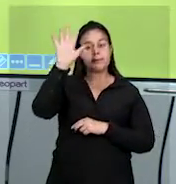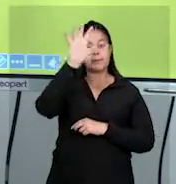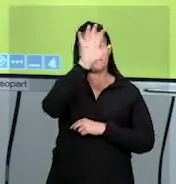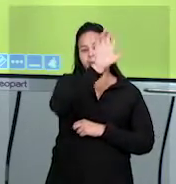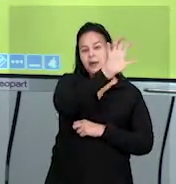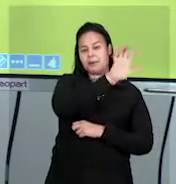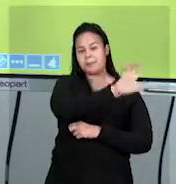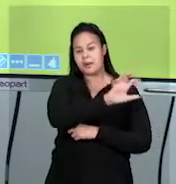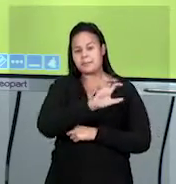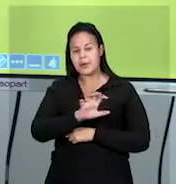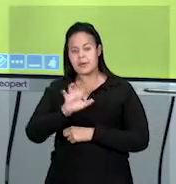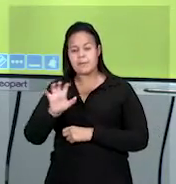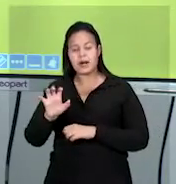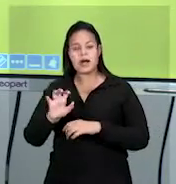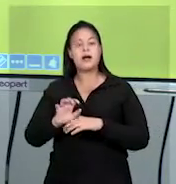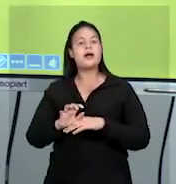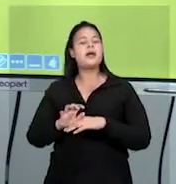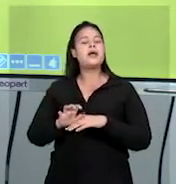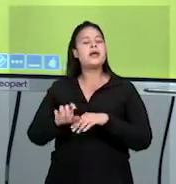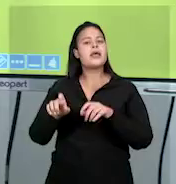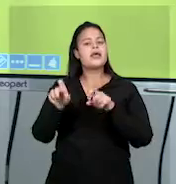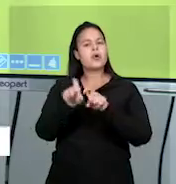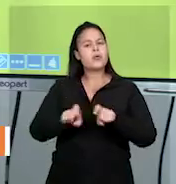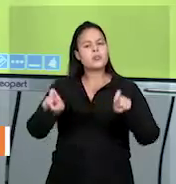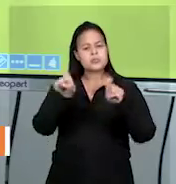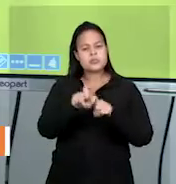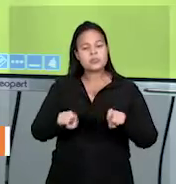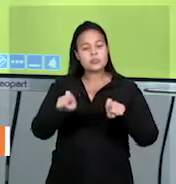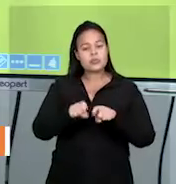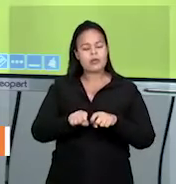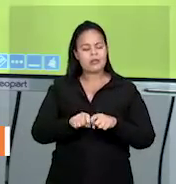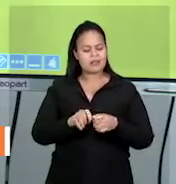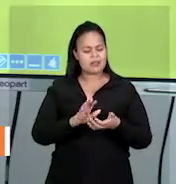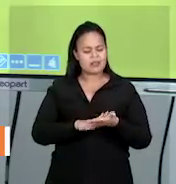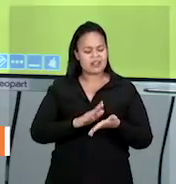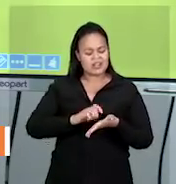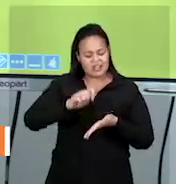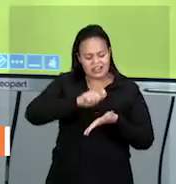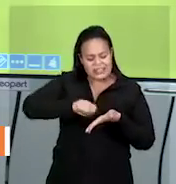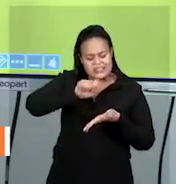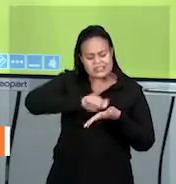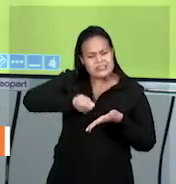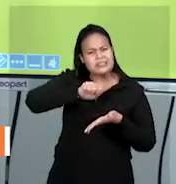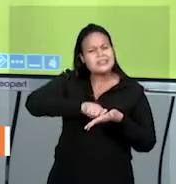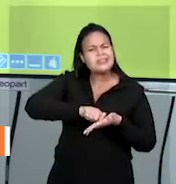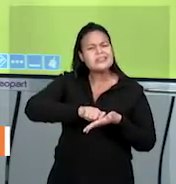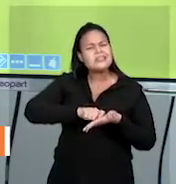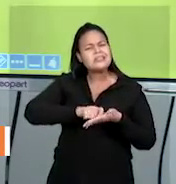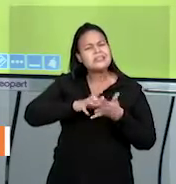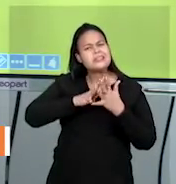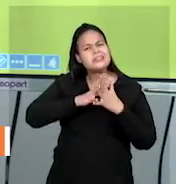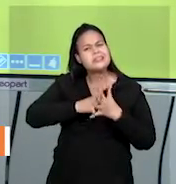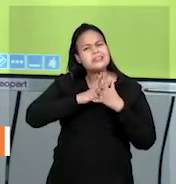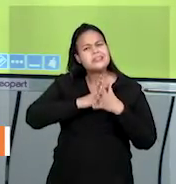mapa desse à mão, seria um pouco complicado e provavelmente você acabar errando ali na medida. Por quê?